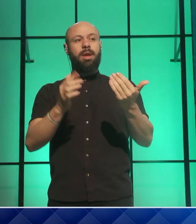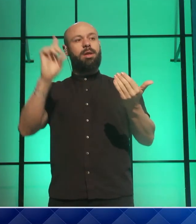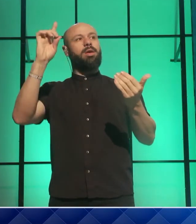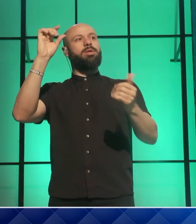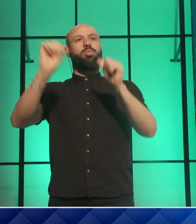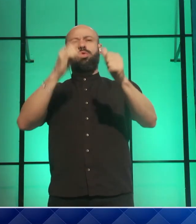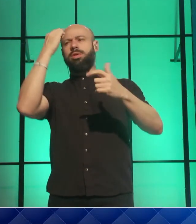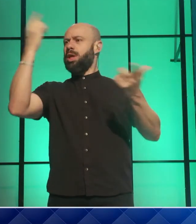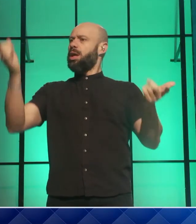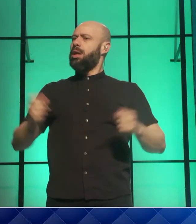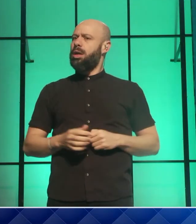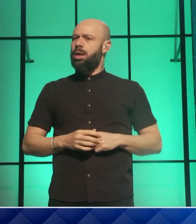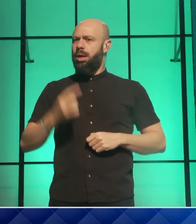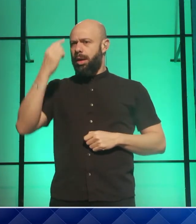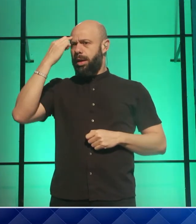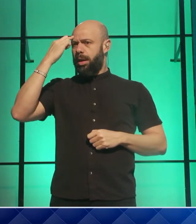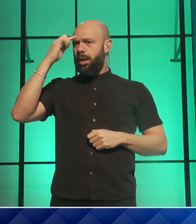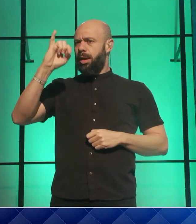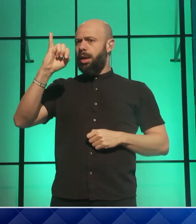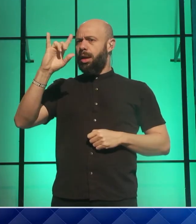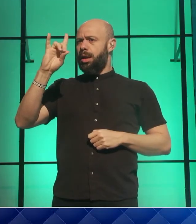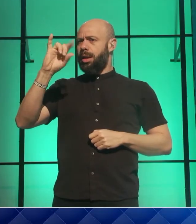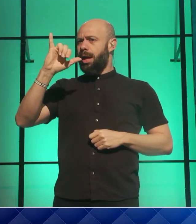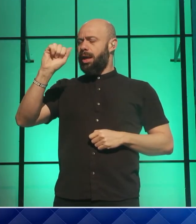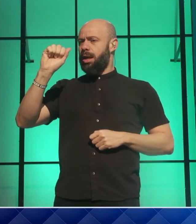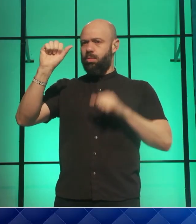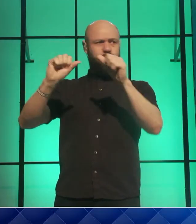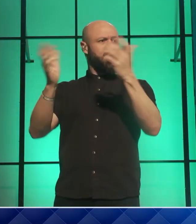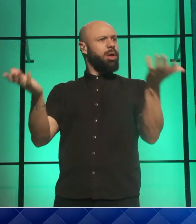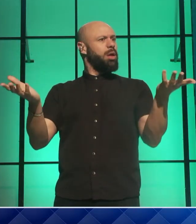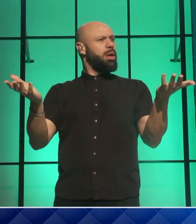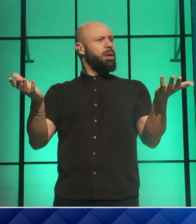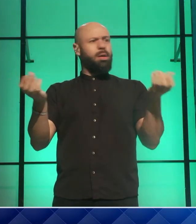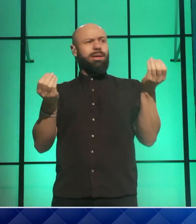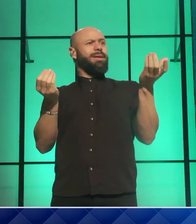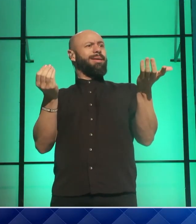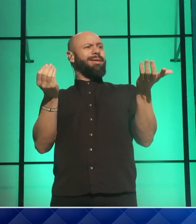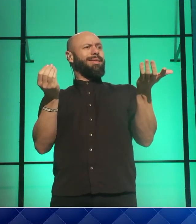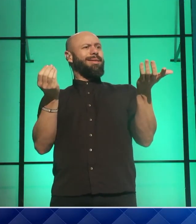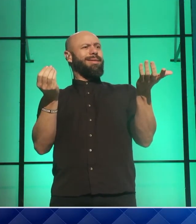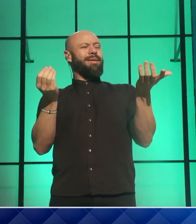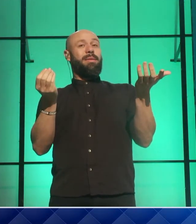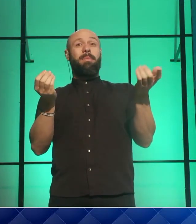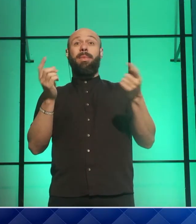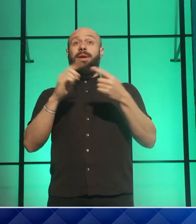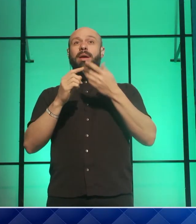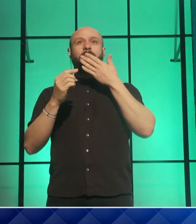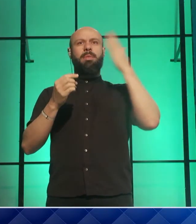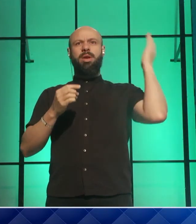ideia e não fez cair sobre o seu povo a desgraça que havia prometido.